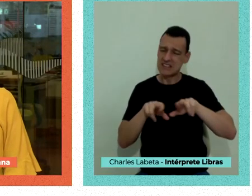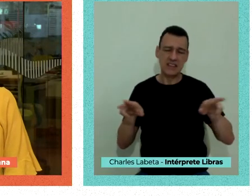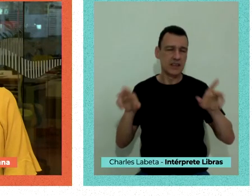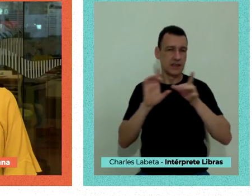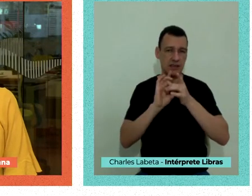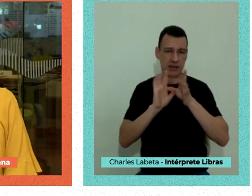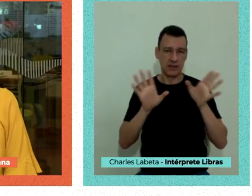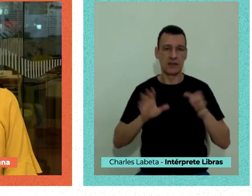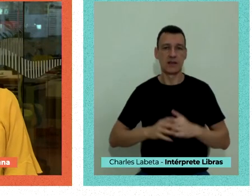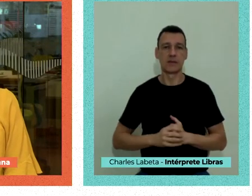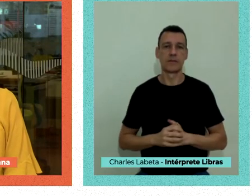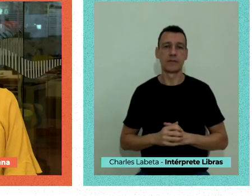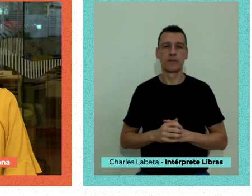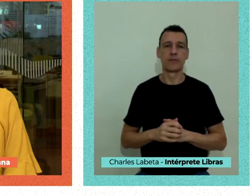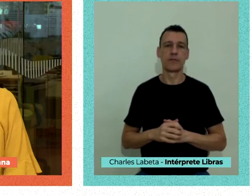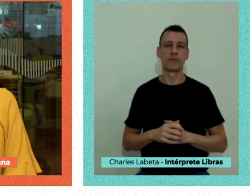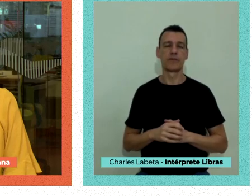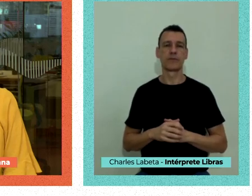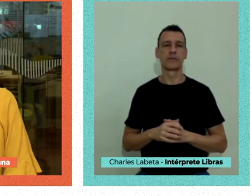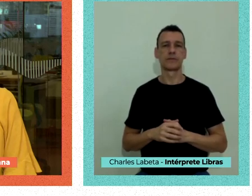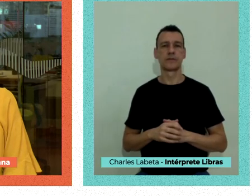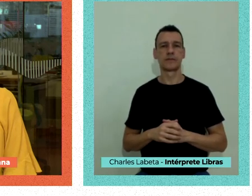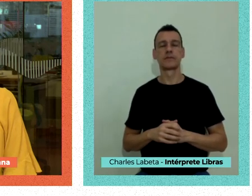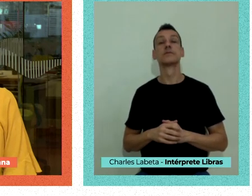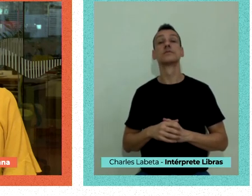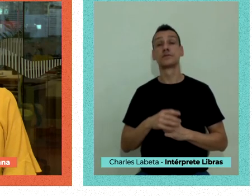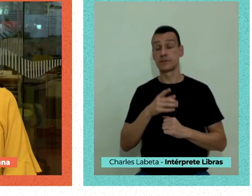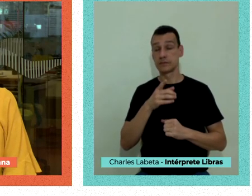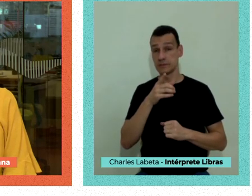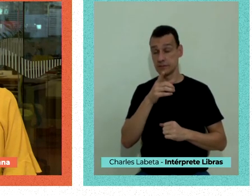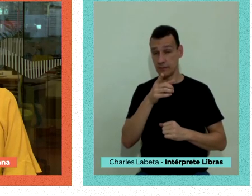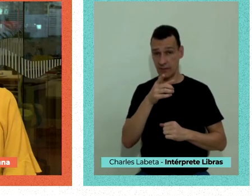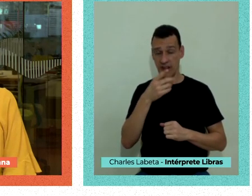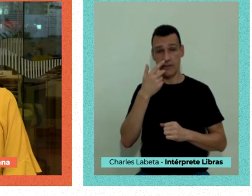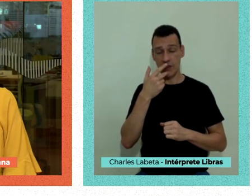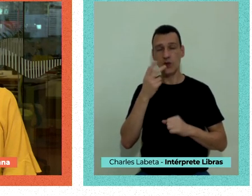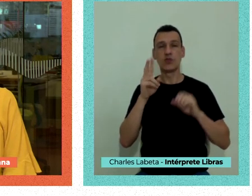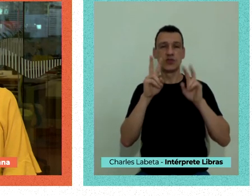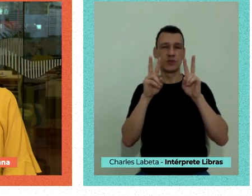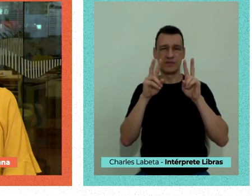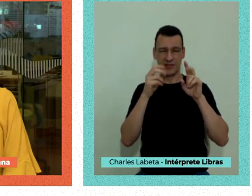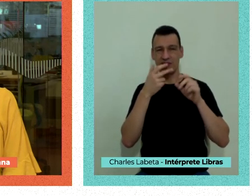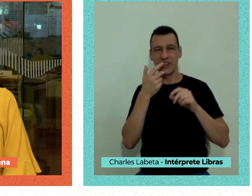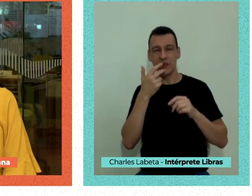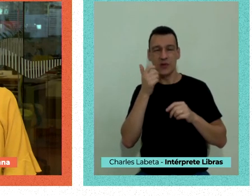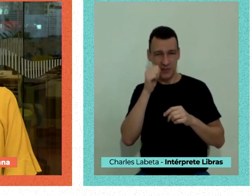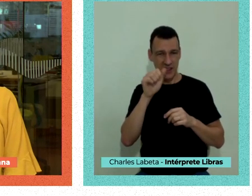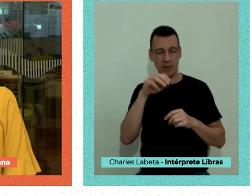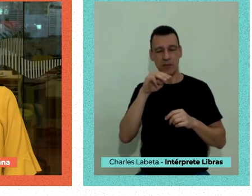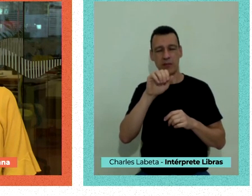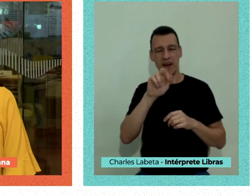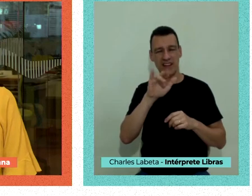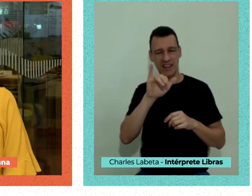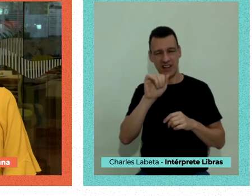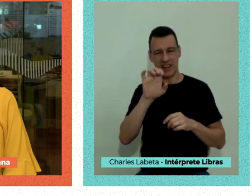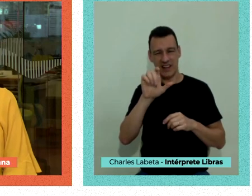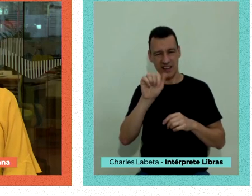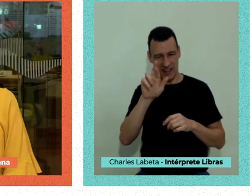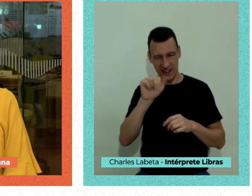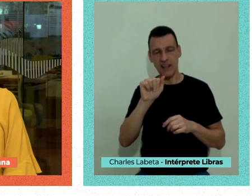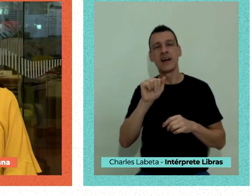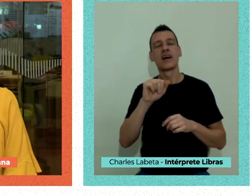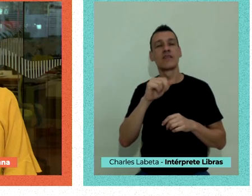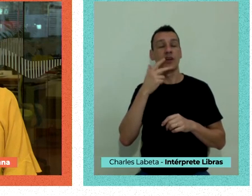E, Rita, você falou da Maria Clara, né, trazendo aqui a potencialidade de se aprender línguas. antes da